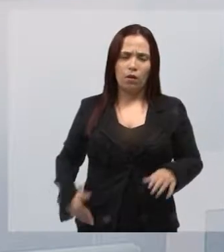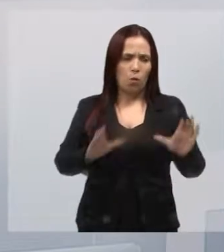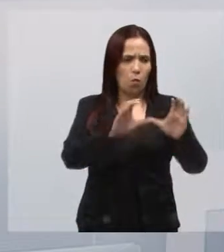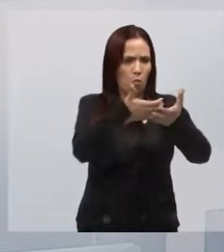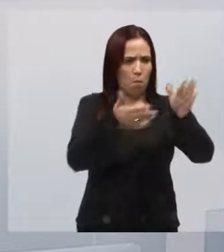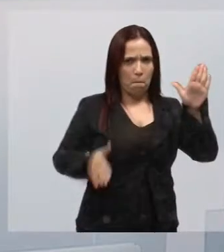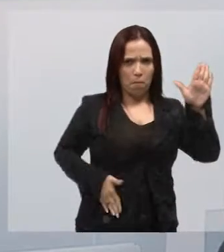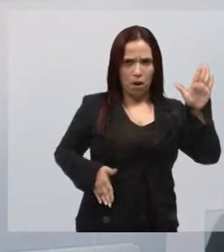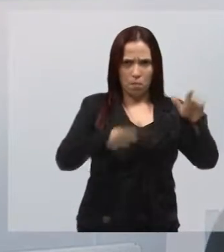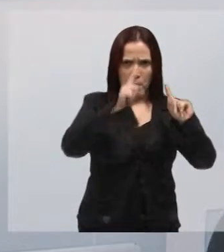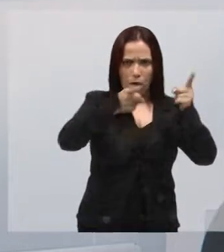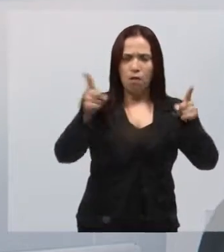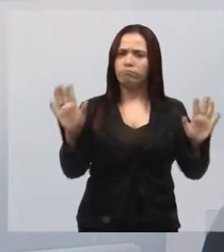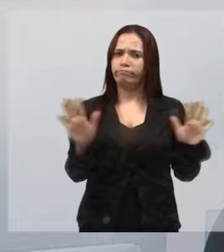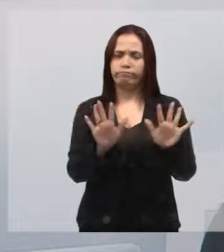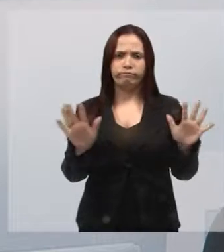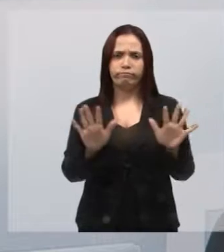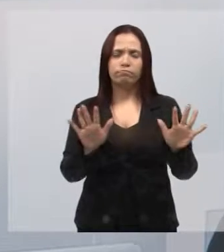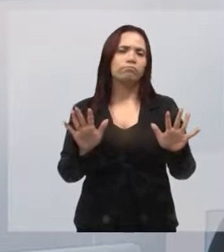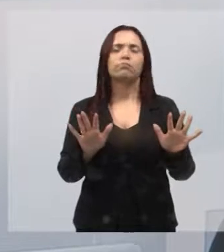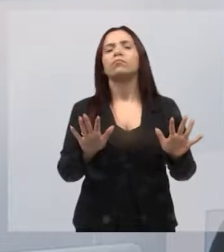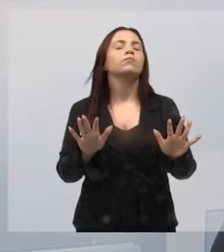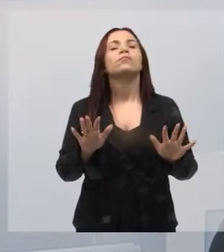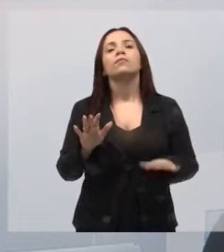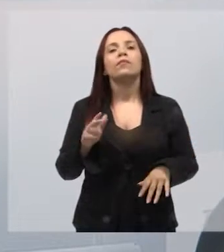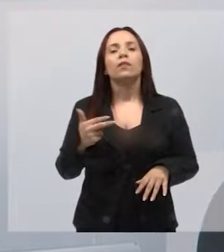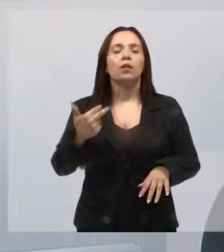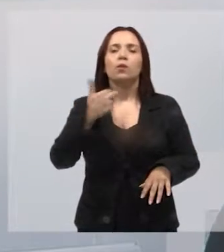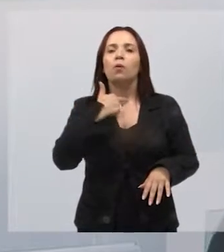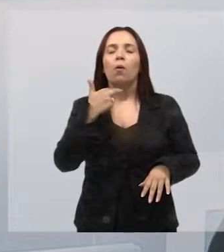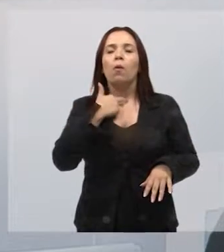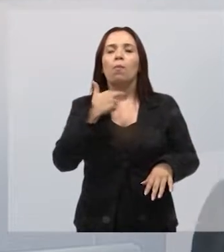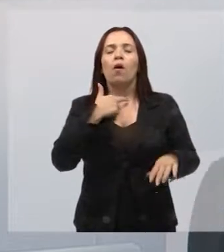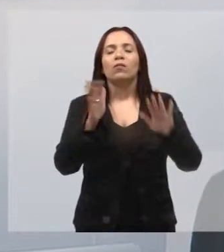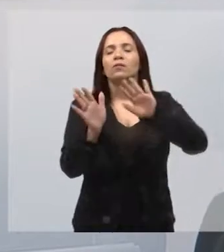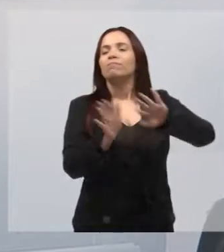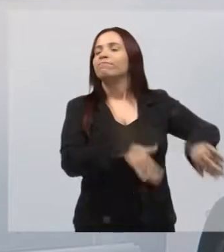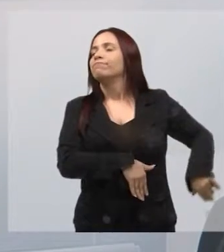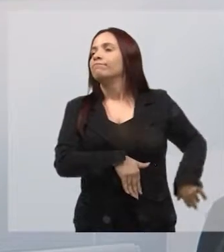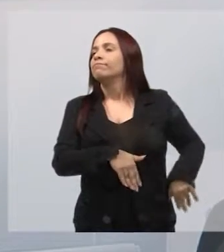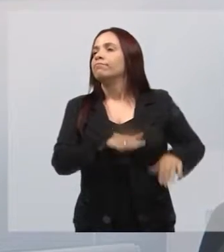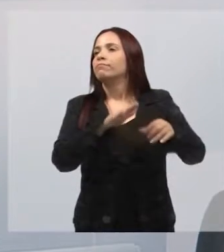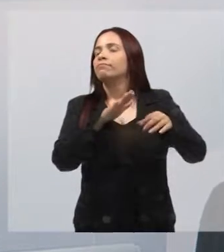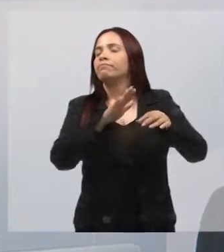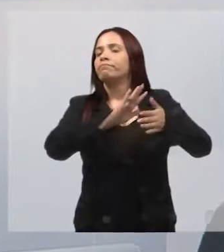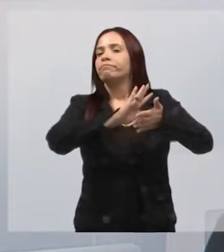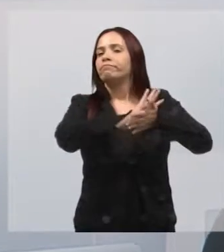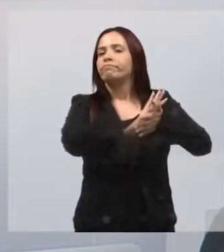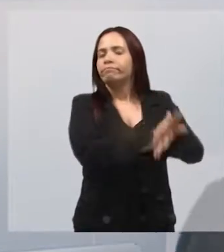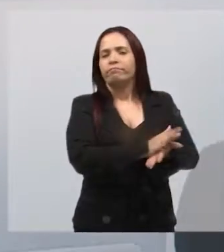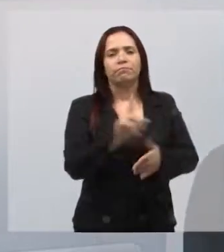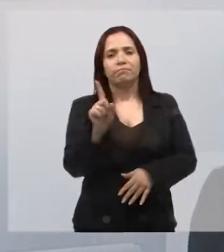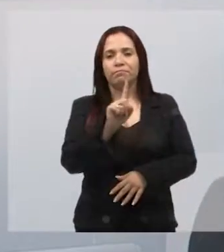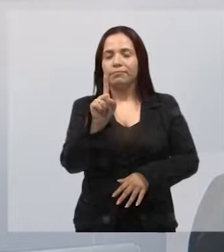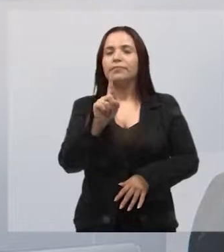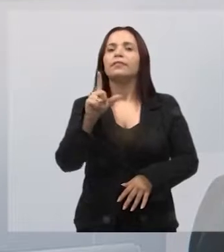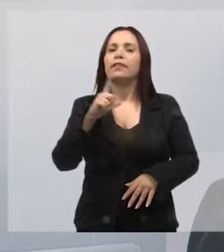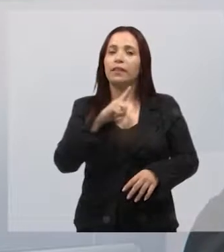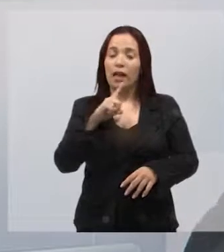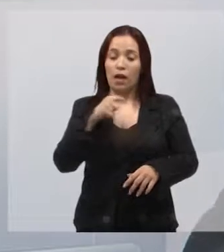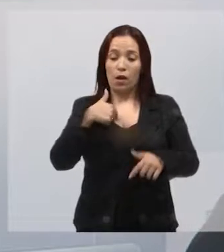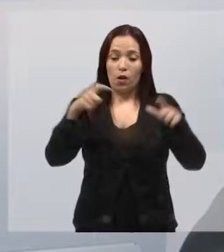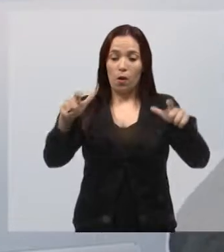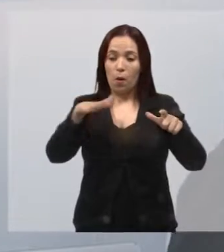facção. E esse negócio de querer ignorar a facção é a maior mentira do mundo, porque existe. Porque no bairro onde eu atuo, existem 3